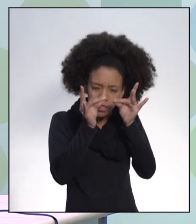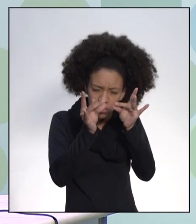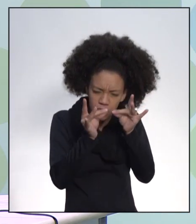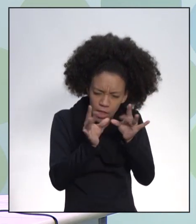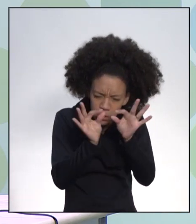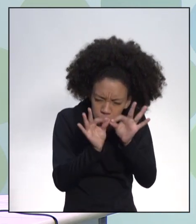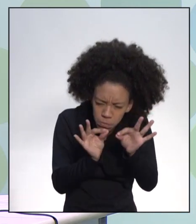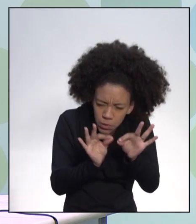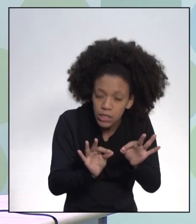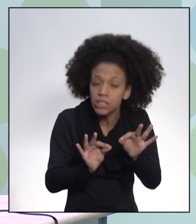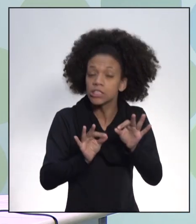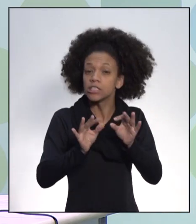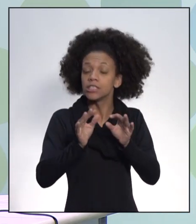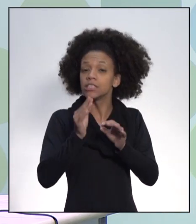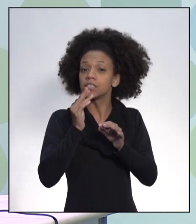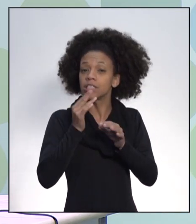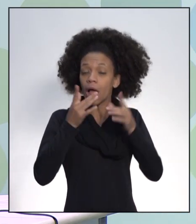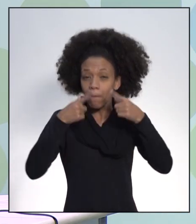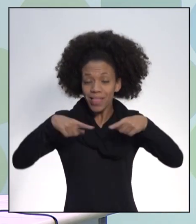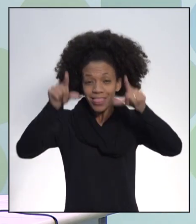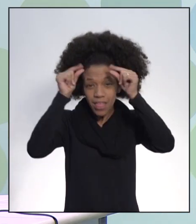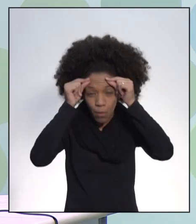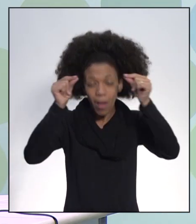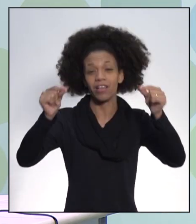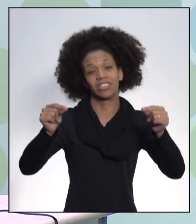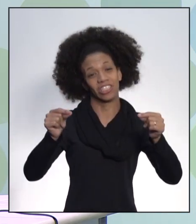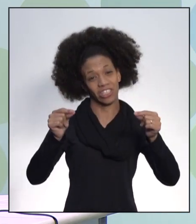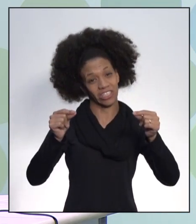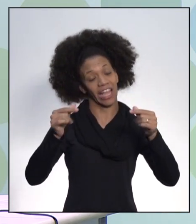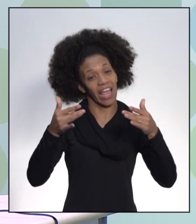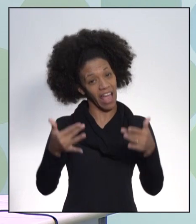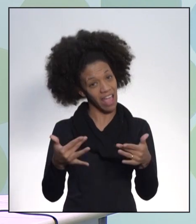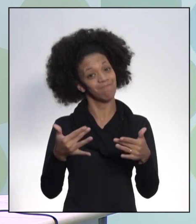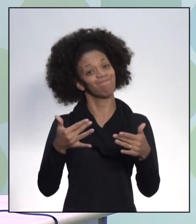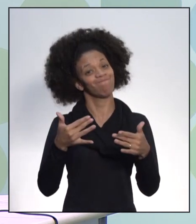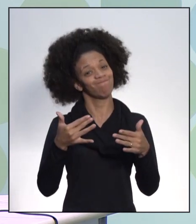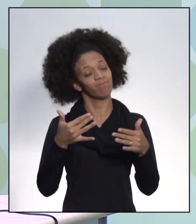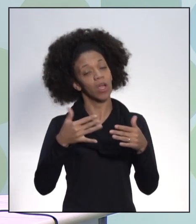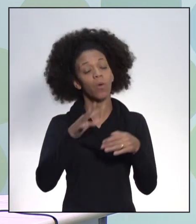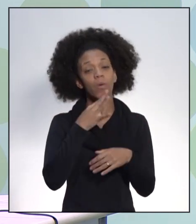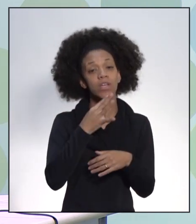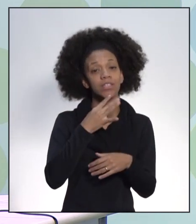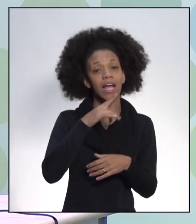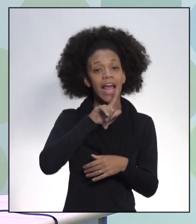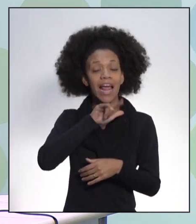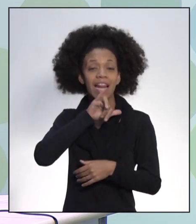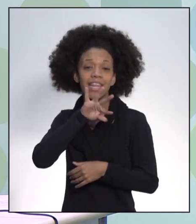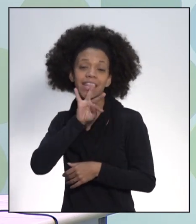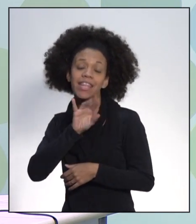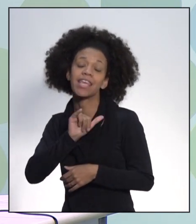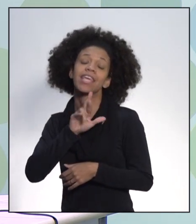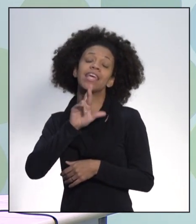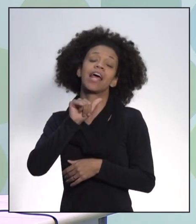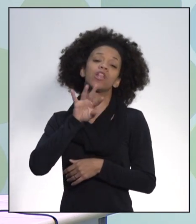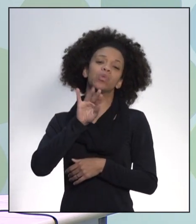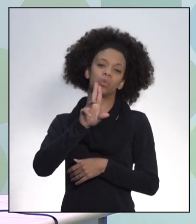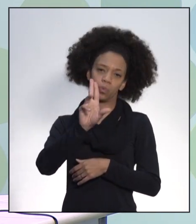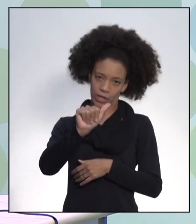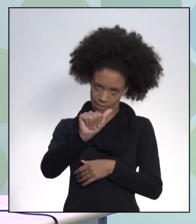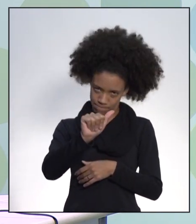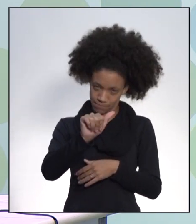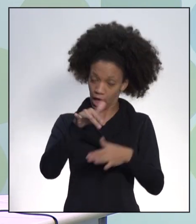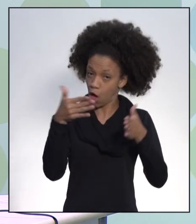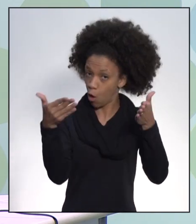com a linguagem, né? Esse trabalho com a linguagem nós conhecemos como literatura, né? Hoje vamos